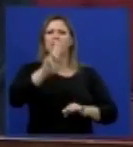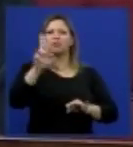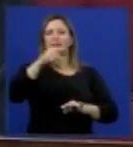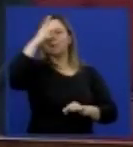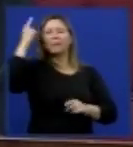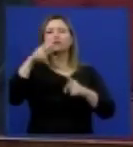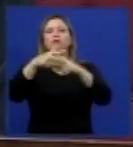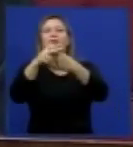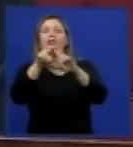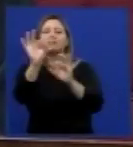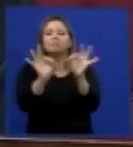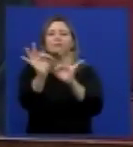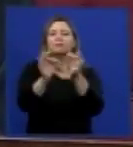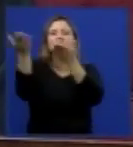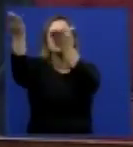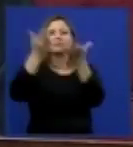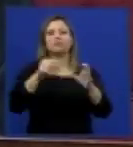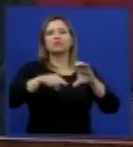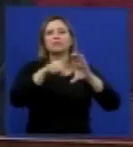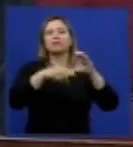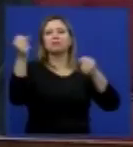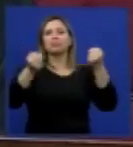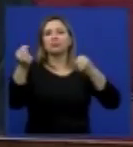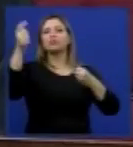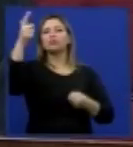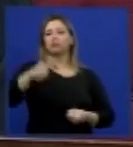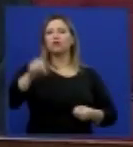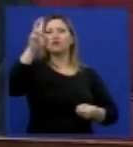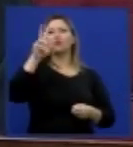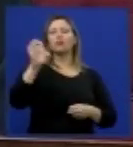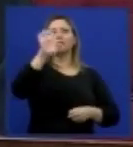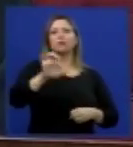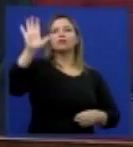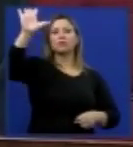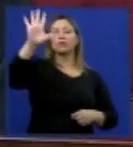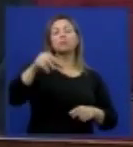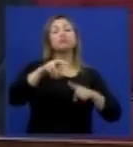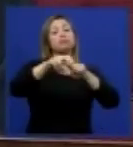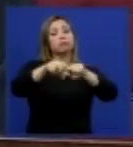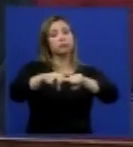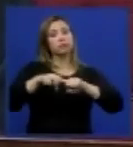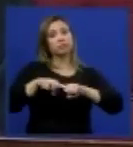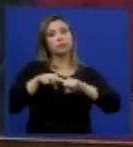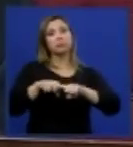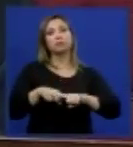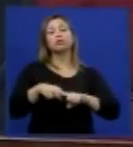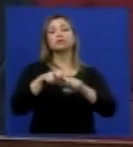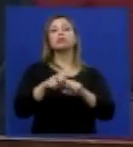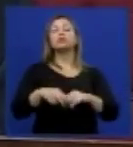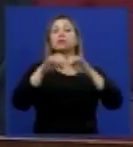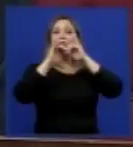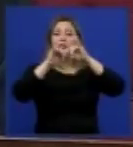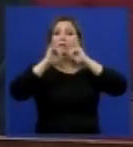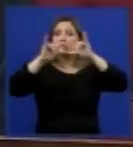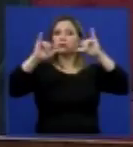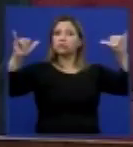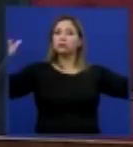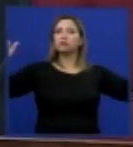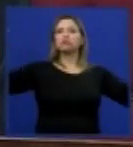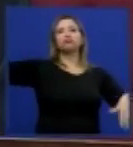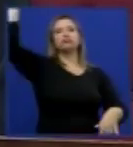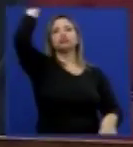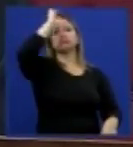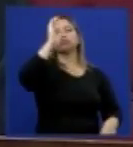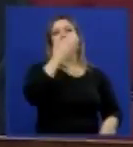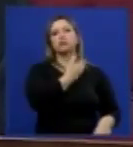provenientes da indústria de remodelagem europeia. E, nesse sentido, recomendou ao Estado